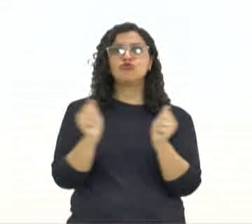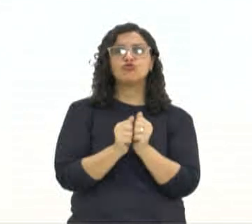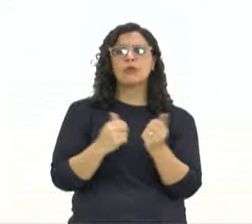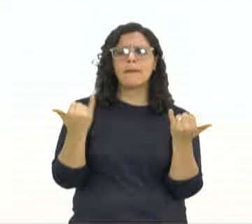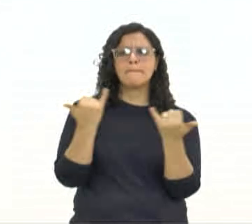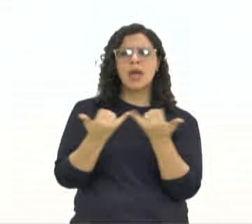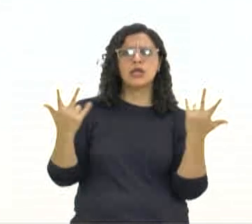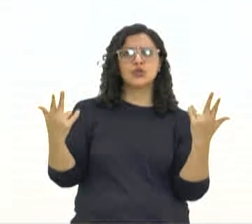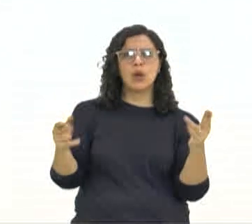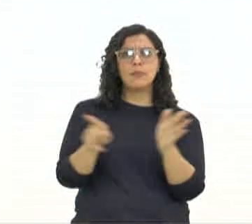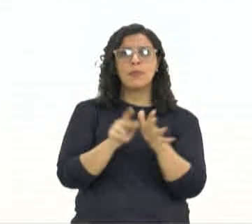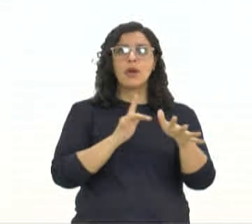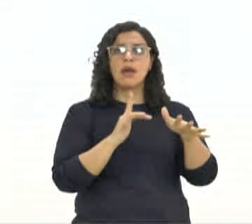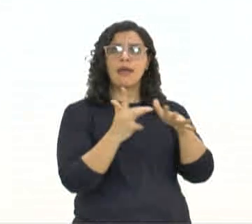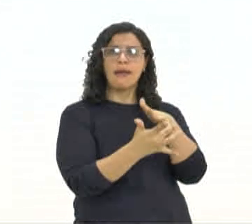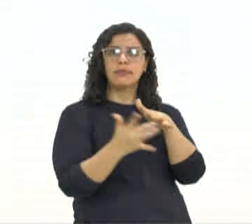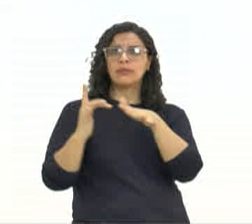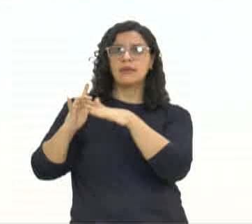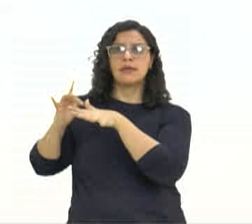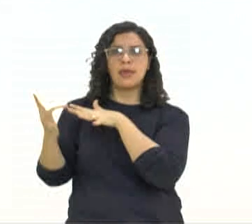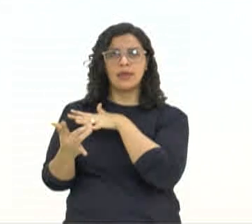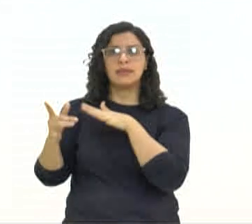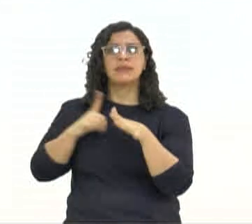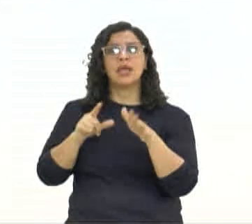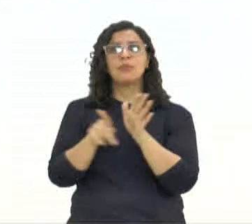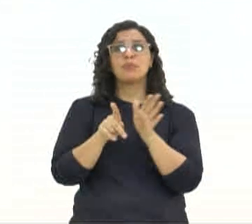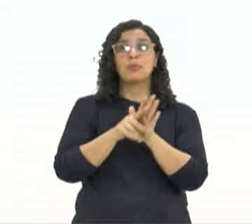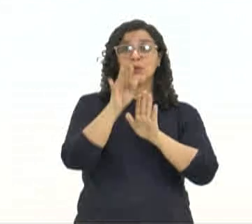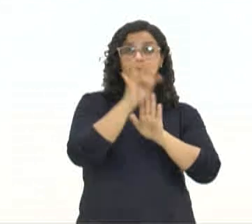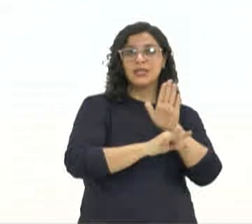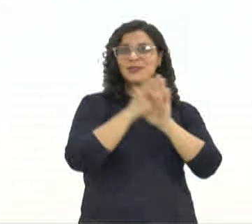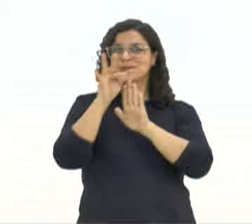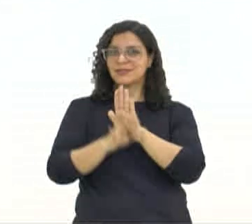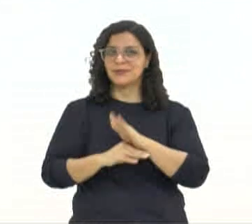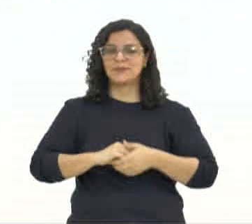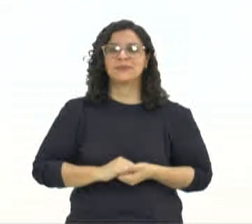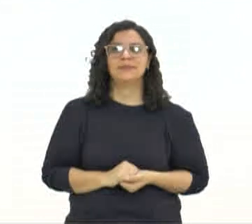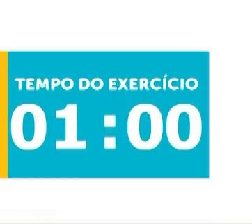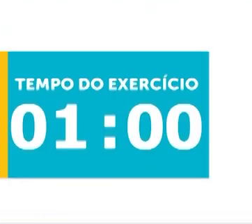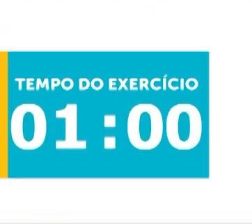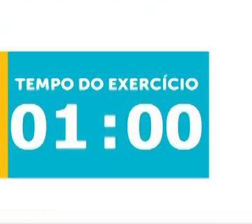a definição de rede social e a vinheta, né? E essa charge.